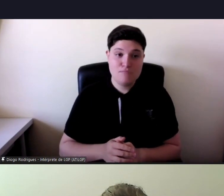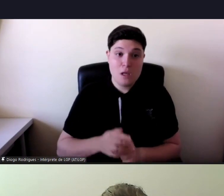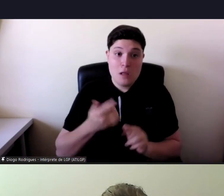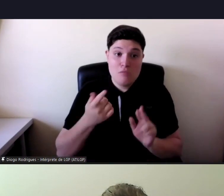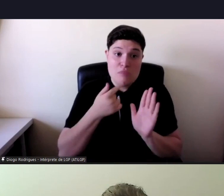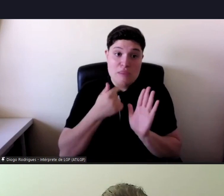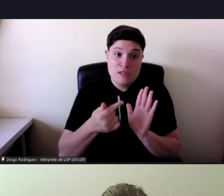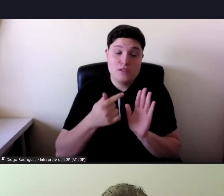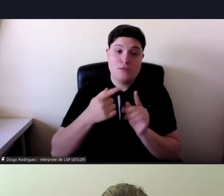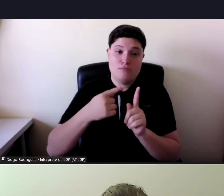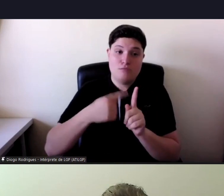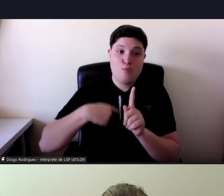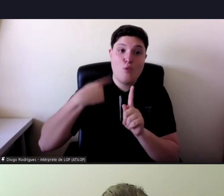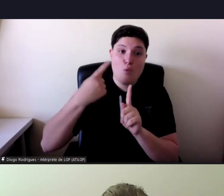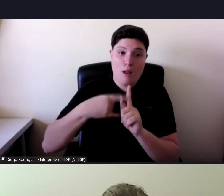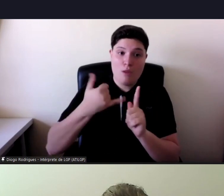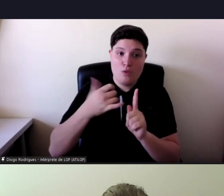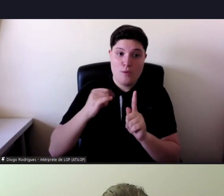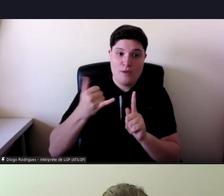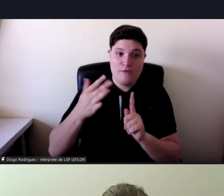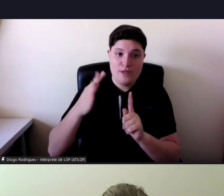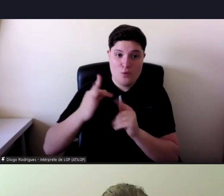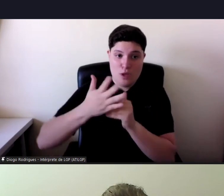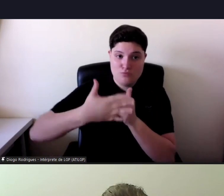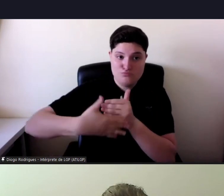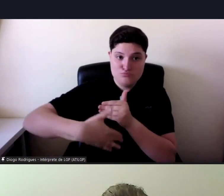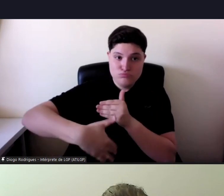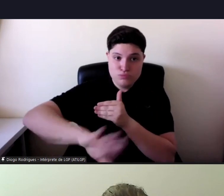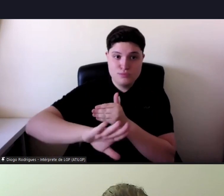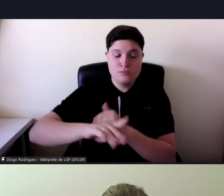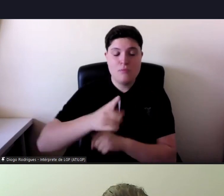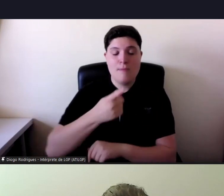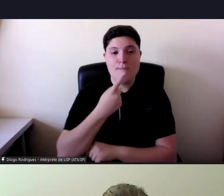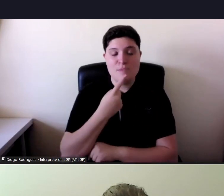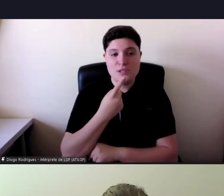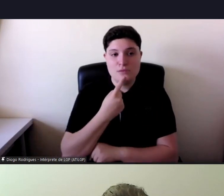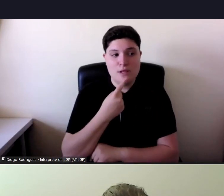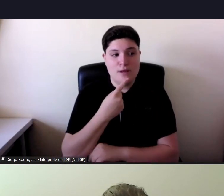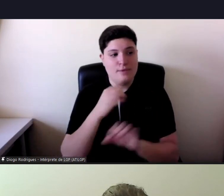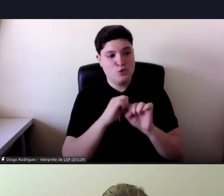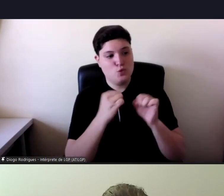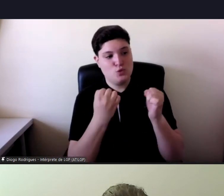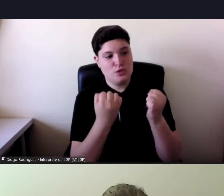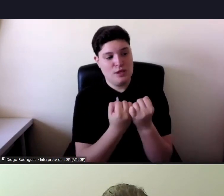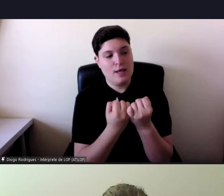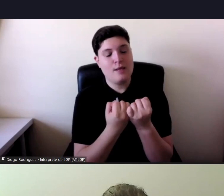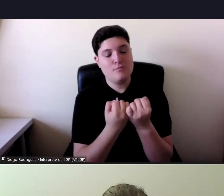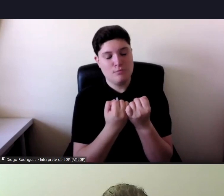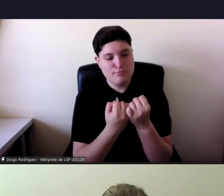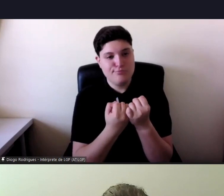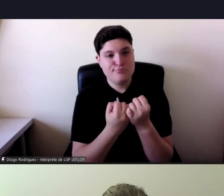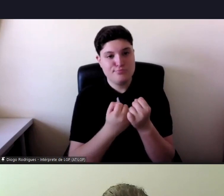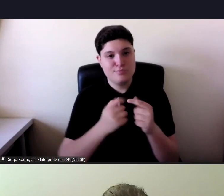como uma preocupação comum da humanidade, que foi a opção de 88 e continua a